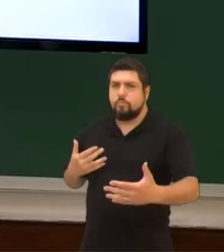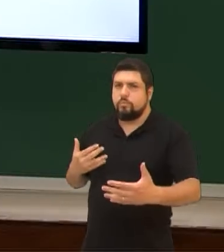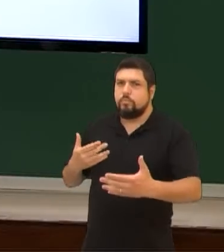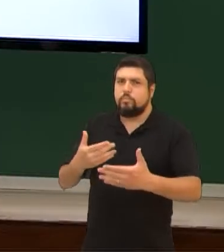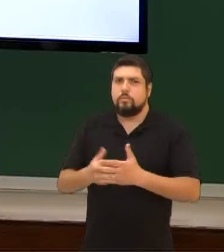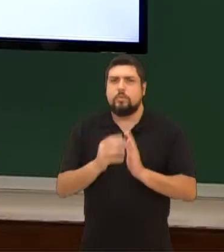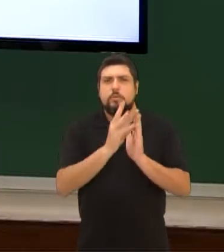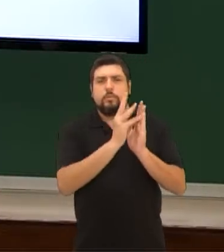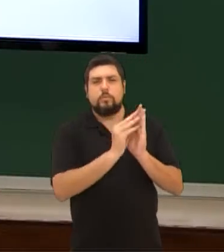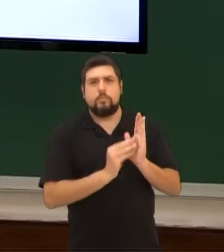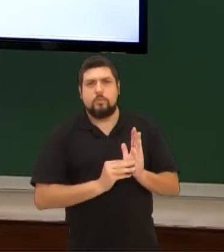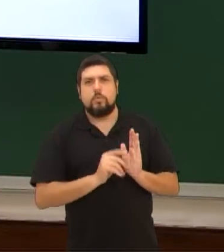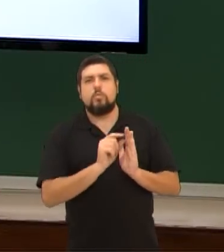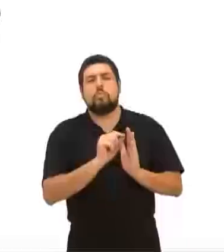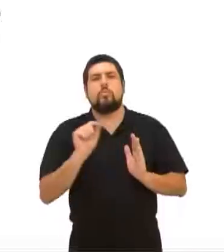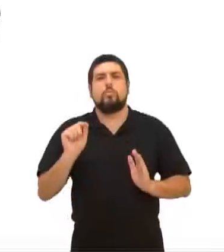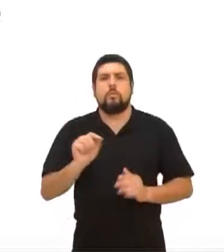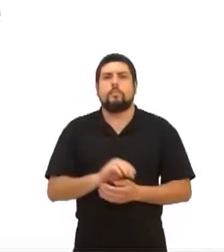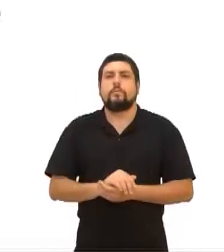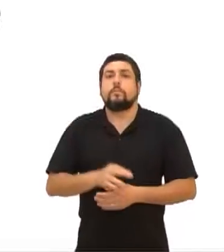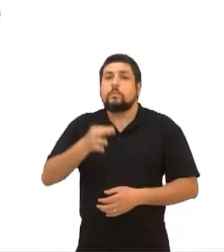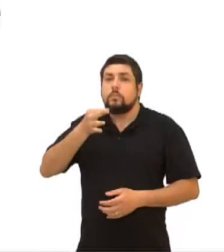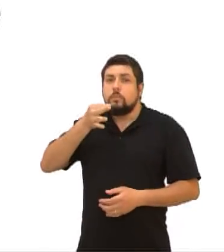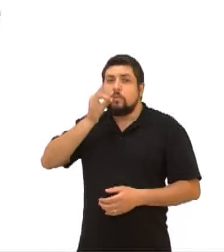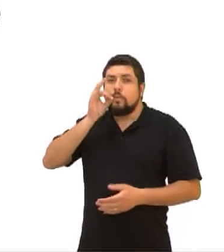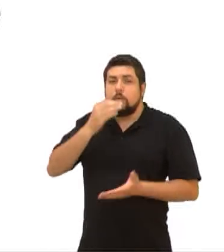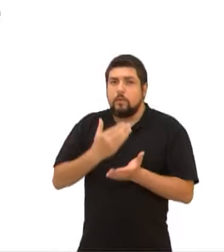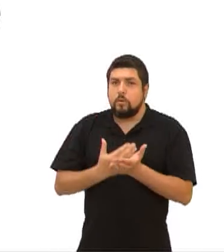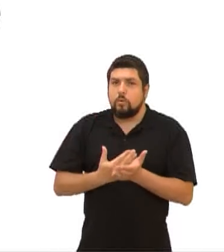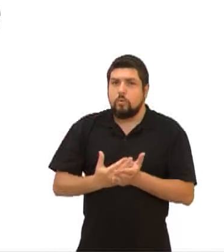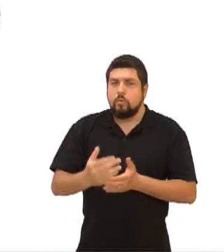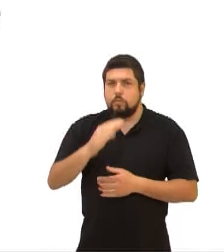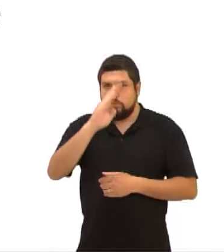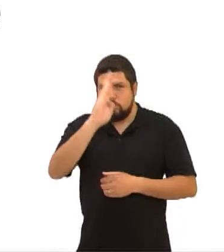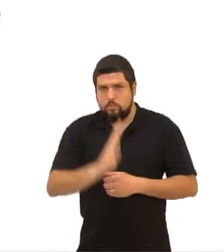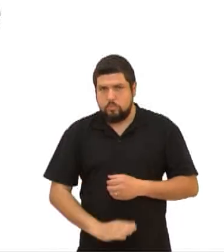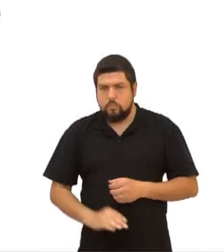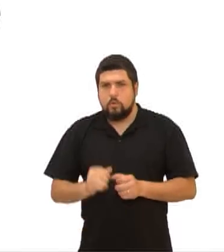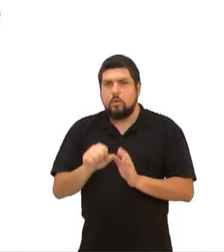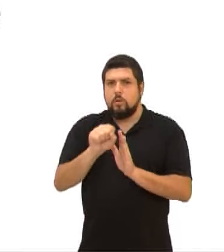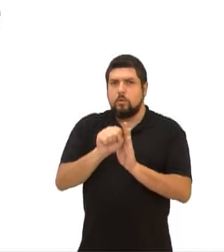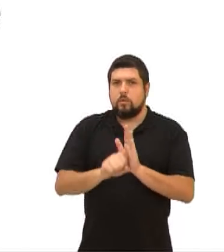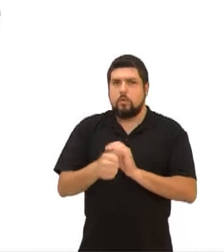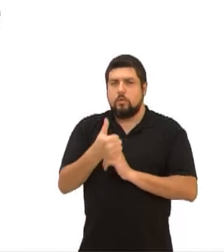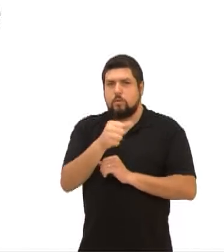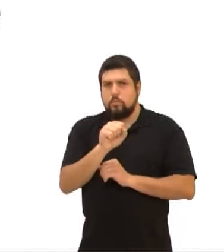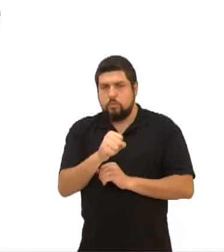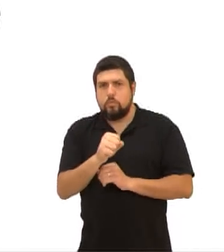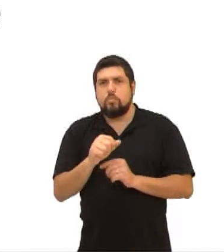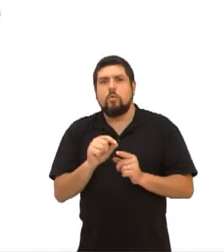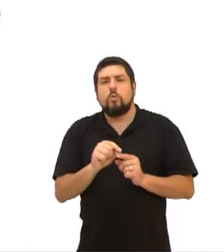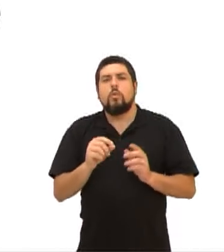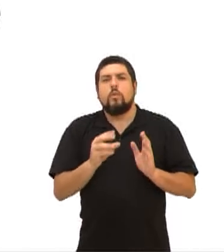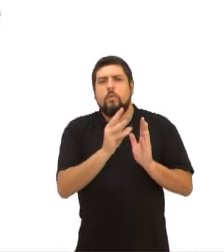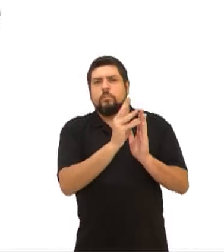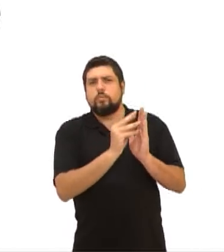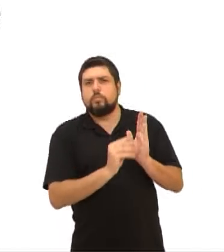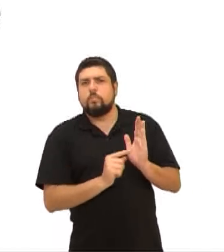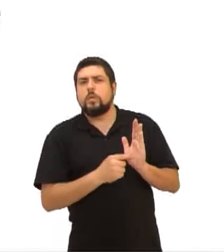que nós vamos ter? O café foi introduzido no Brasil a partir do século XVIII, né, os registros indicam